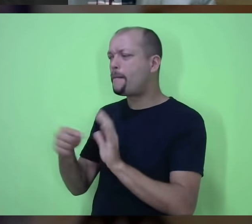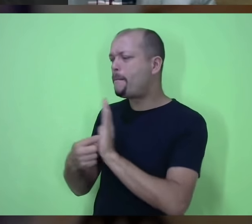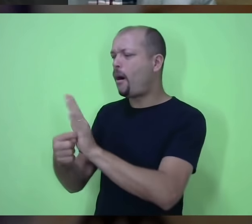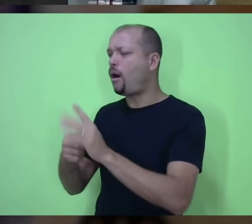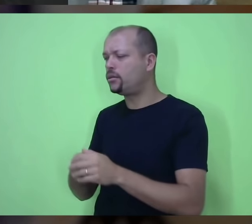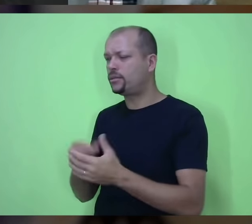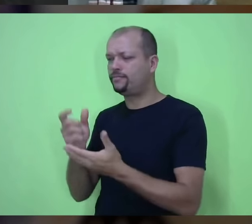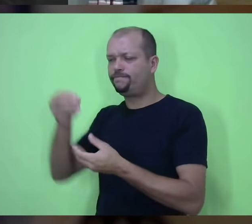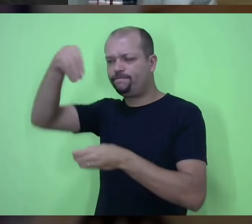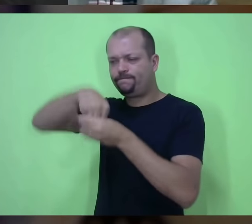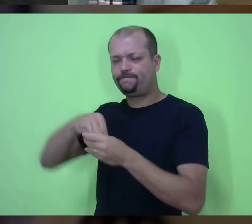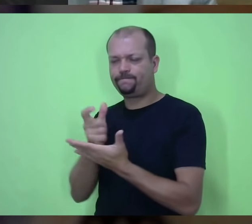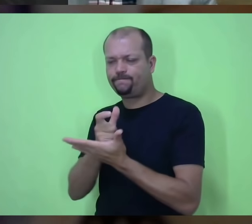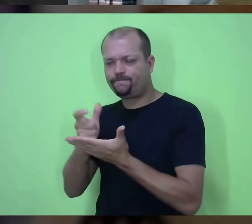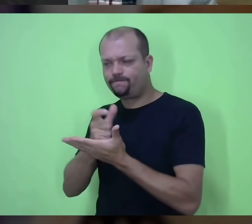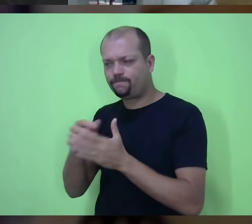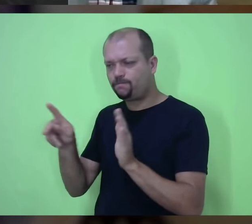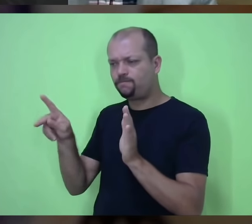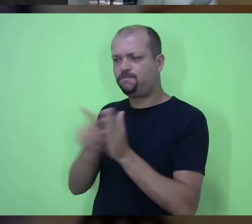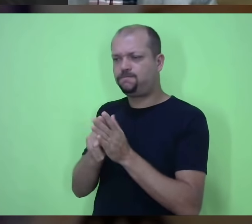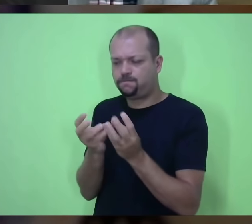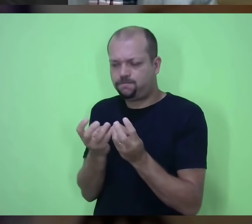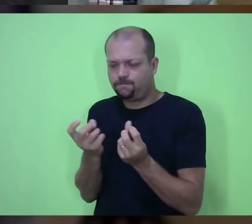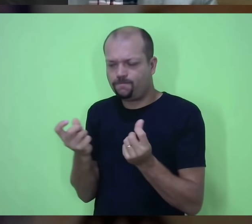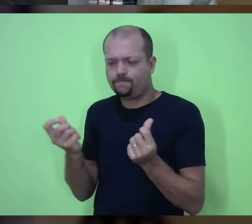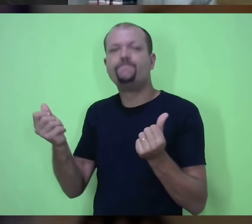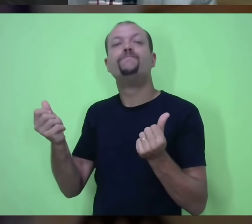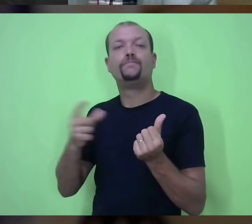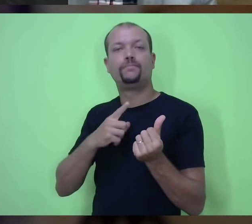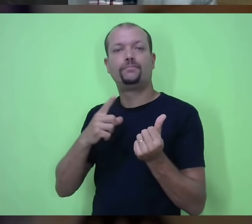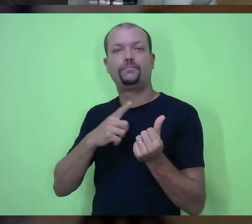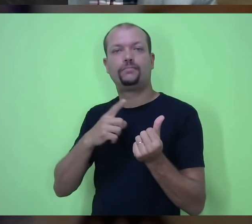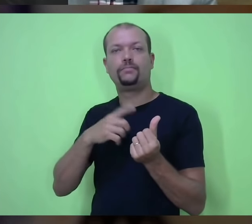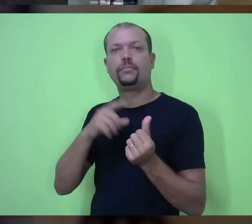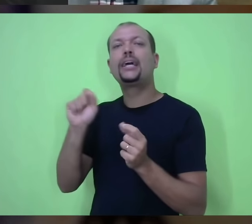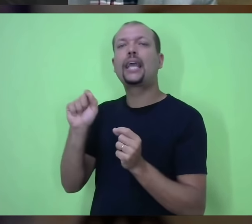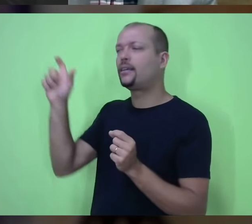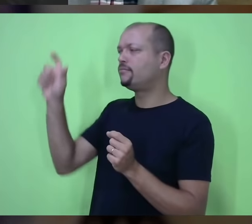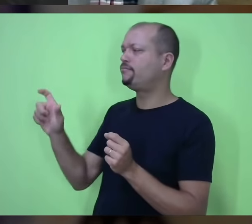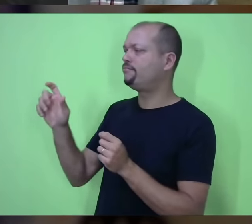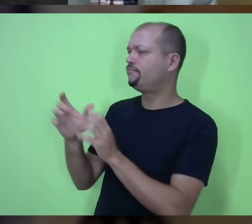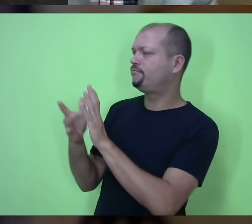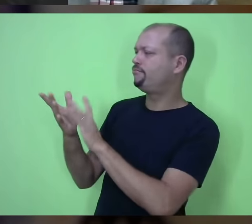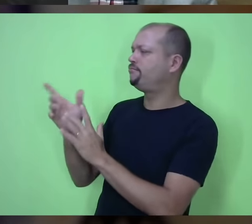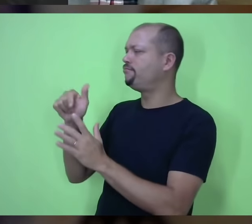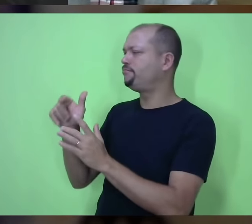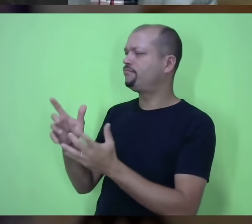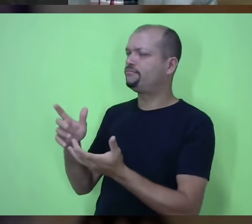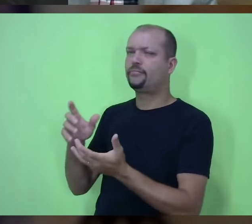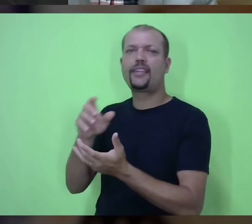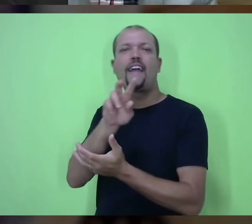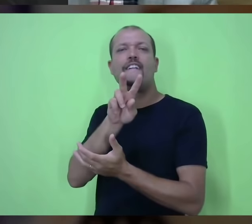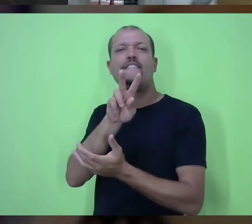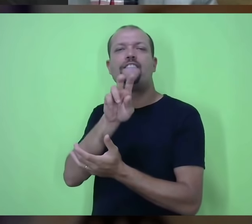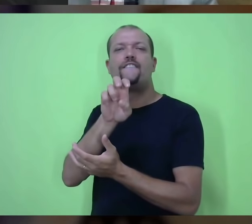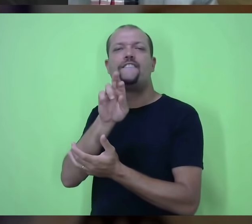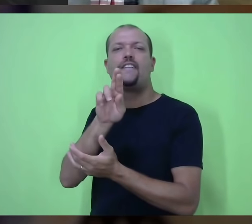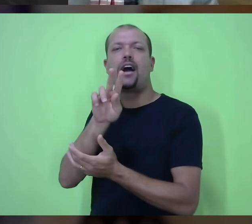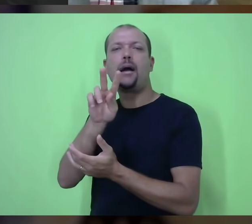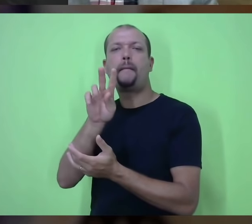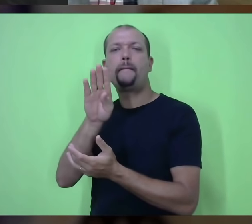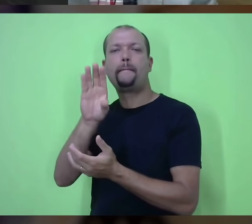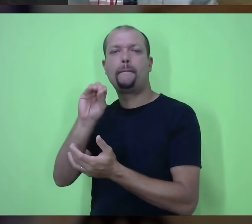teologicamente, com elementos teológicos mais abstratos, essa caracterização de Cristo como verbo, usando algumas outras expressões